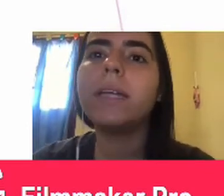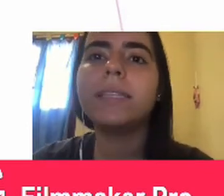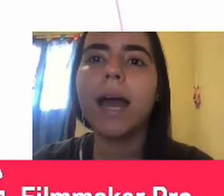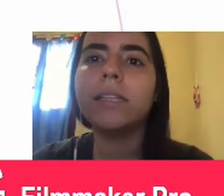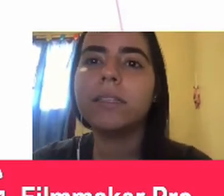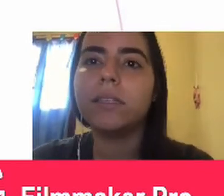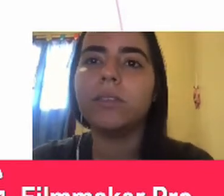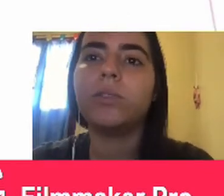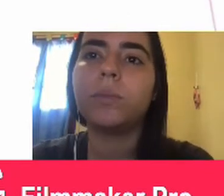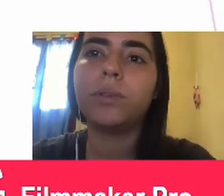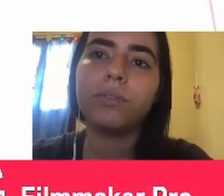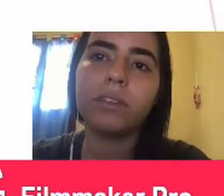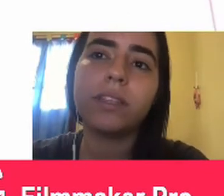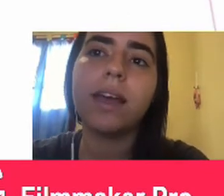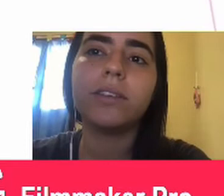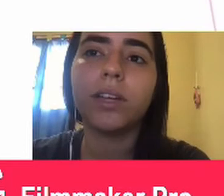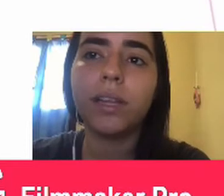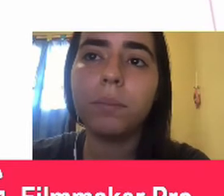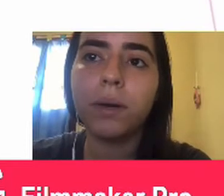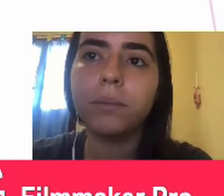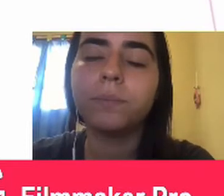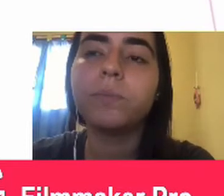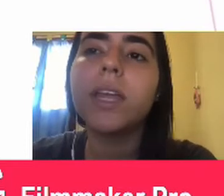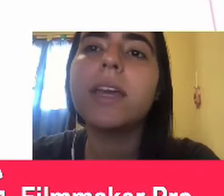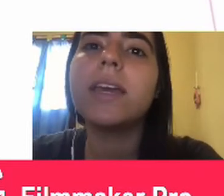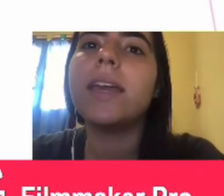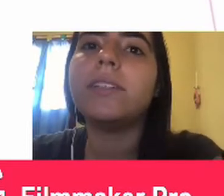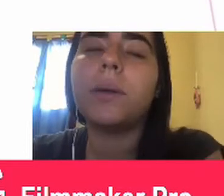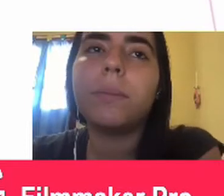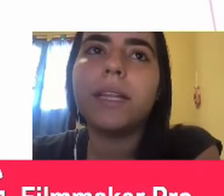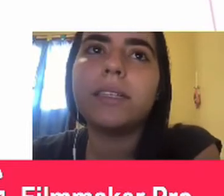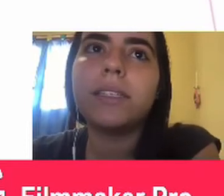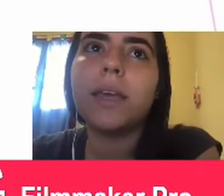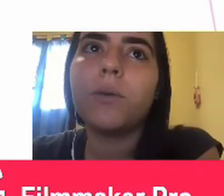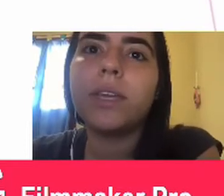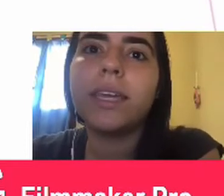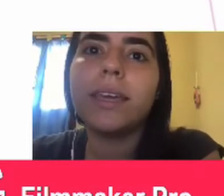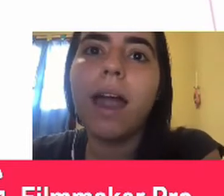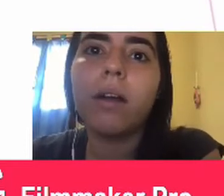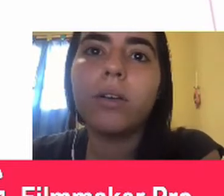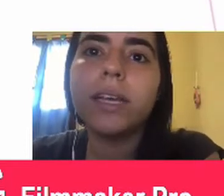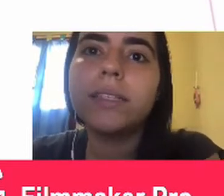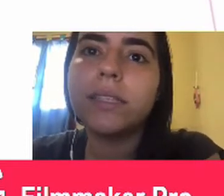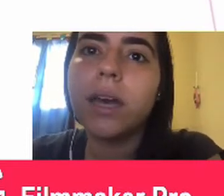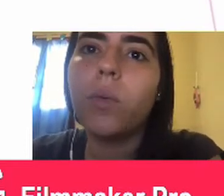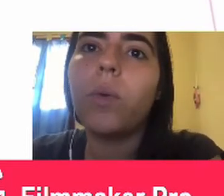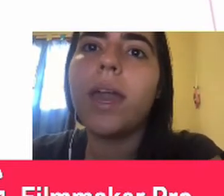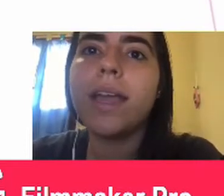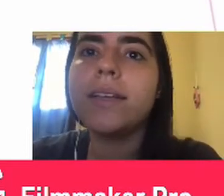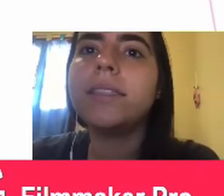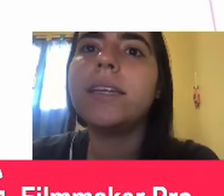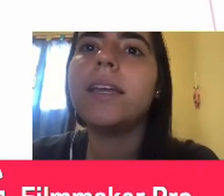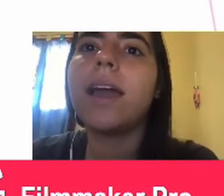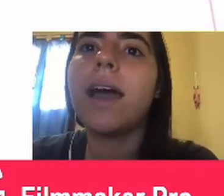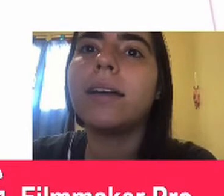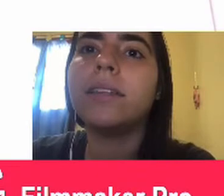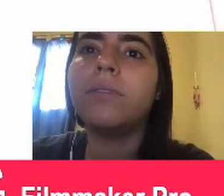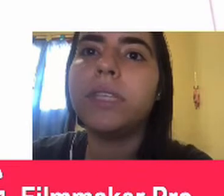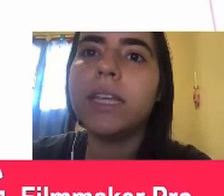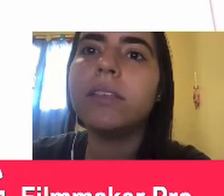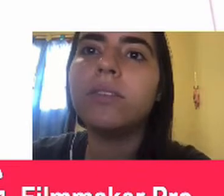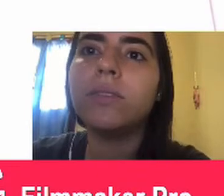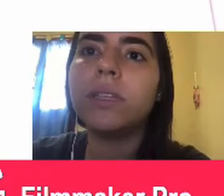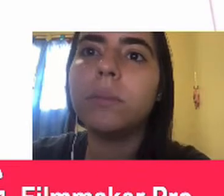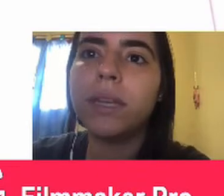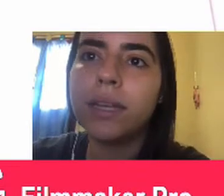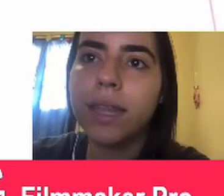uma análise de uma universidade alemã estabeleceu que a conexão entre a deficiência